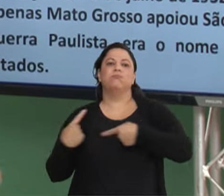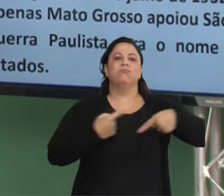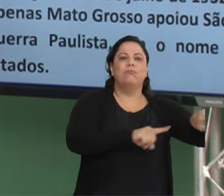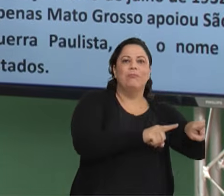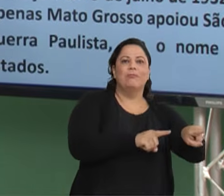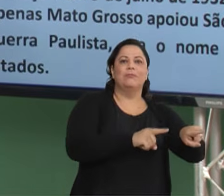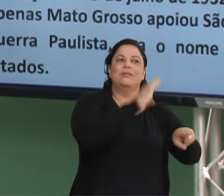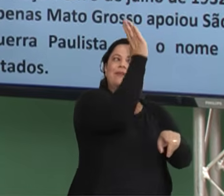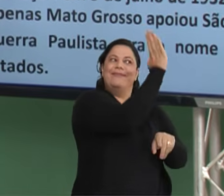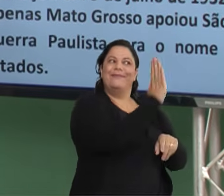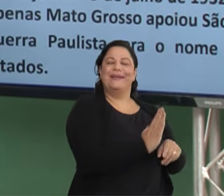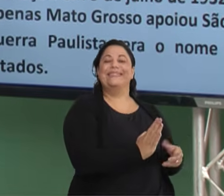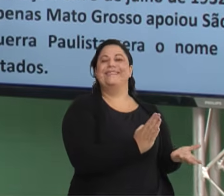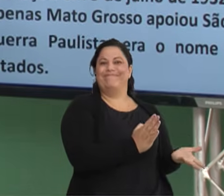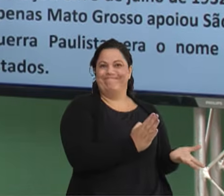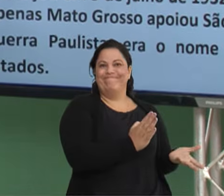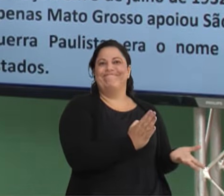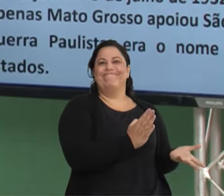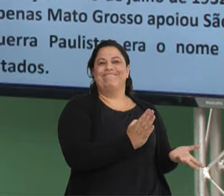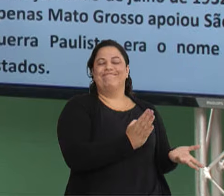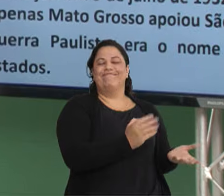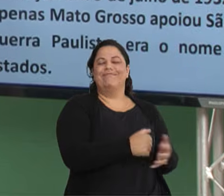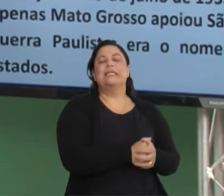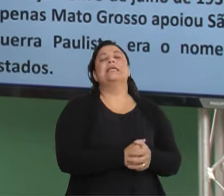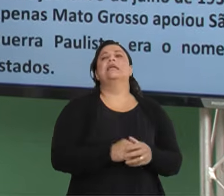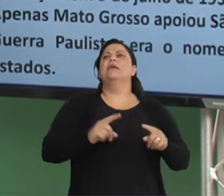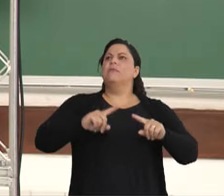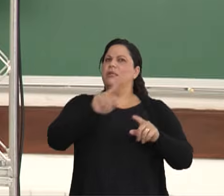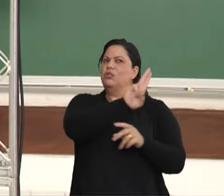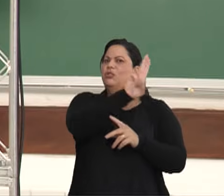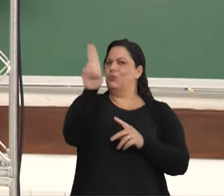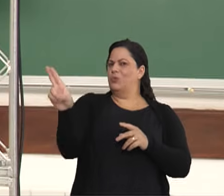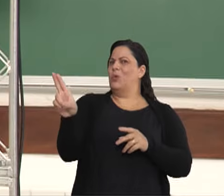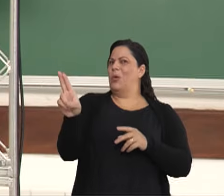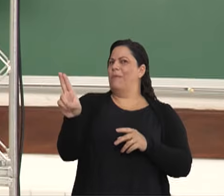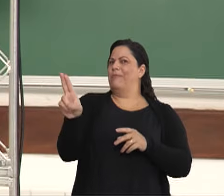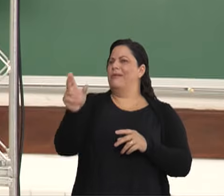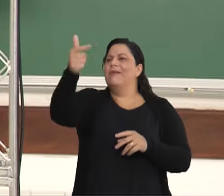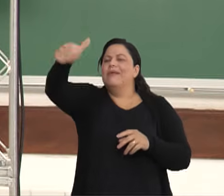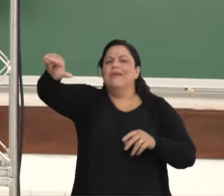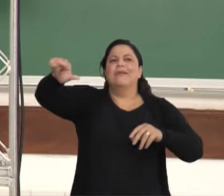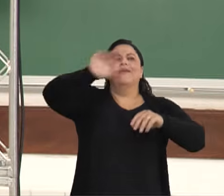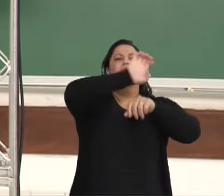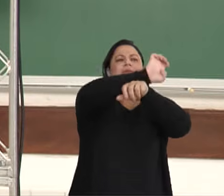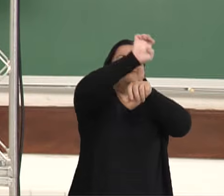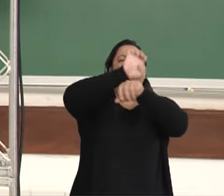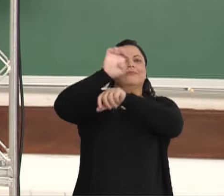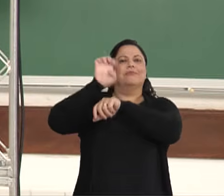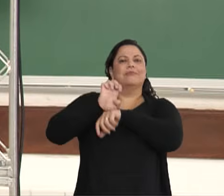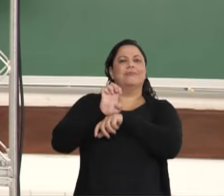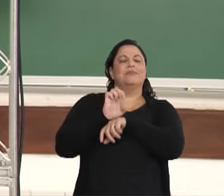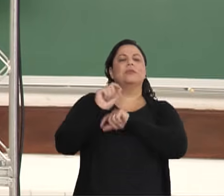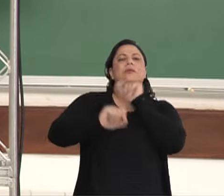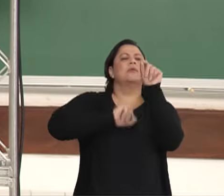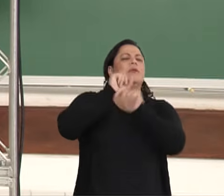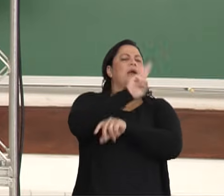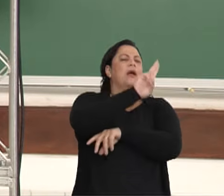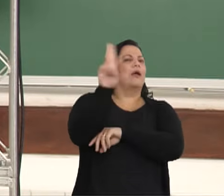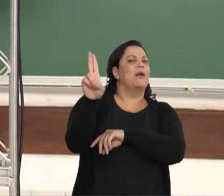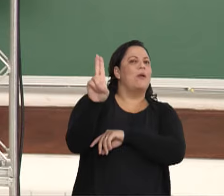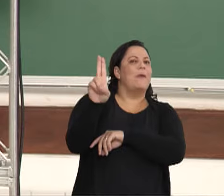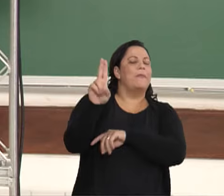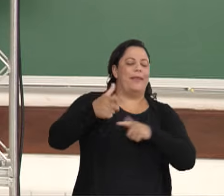isso. Essa guerra, ela tinha um nome para os outros estados do Brasil de Guerra Paulista.